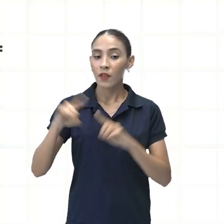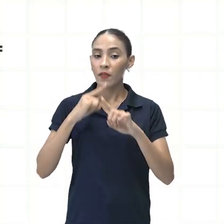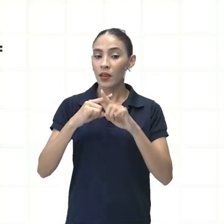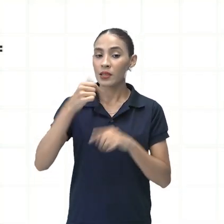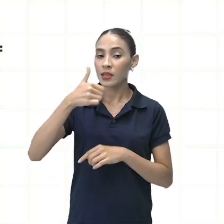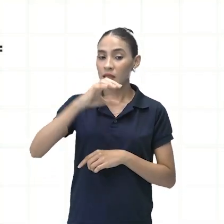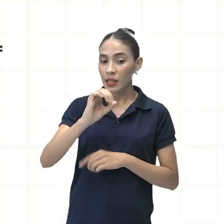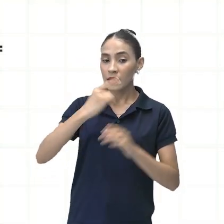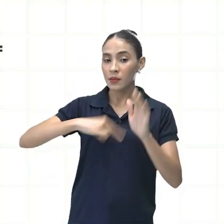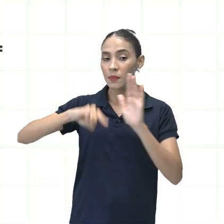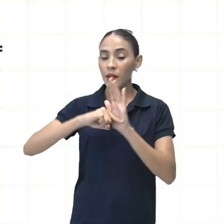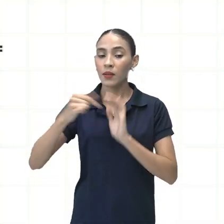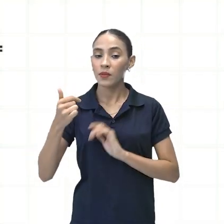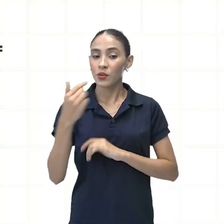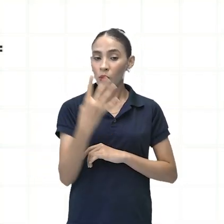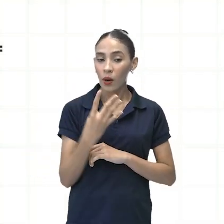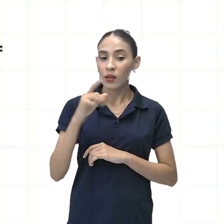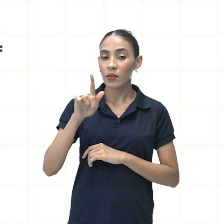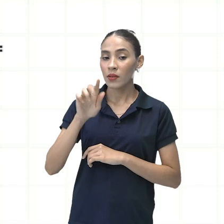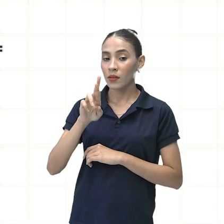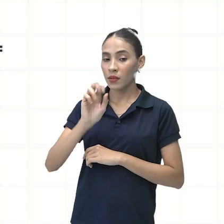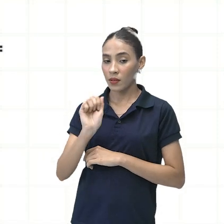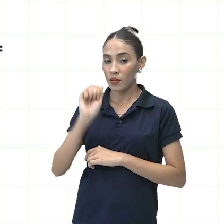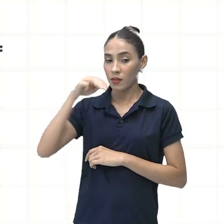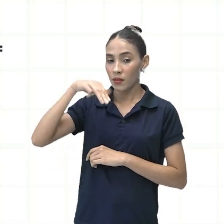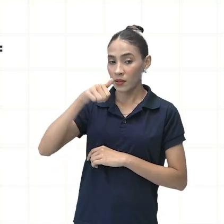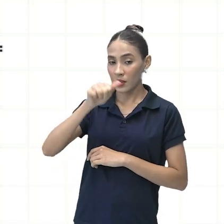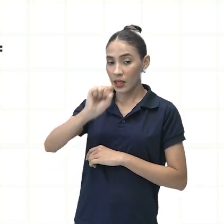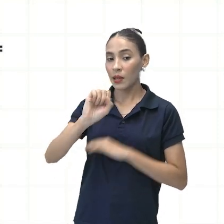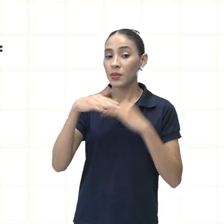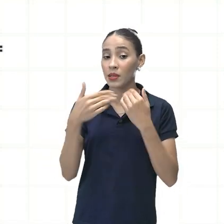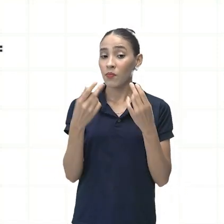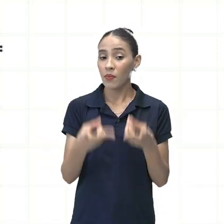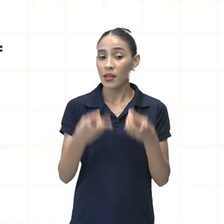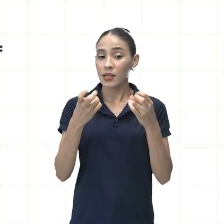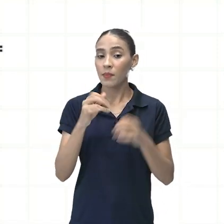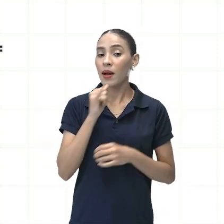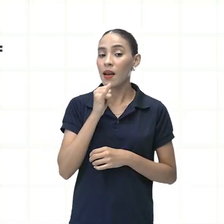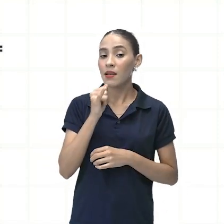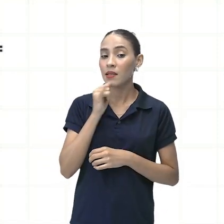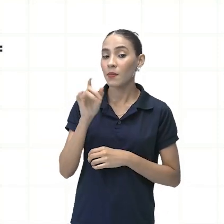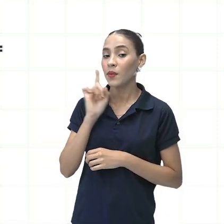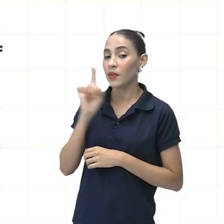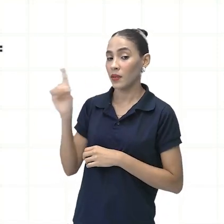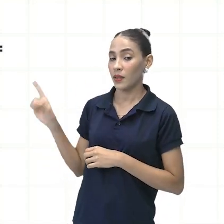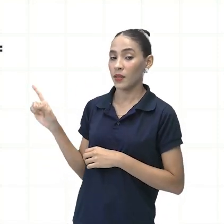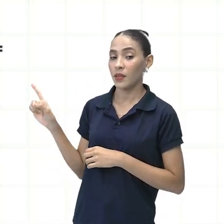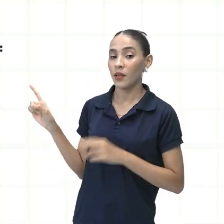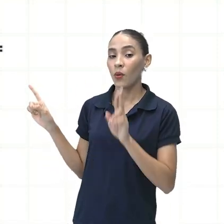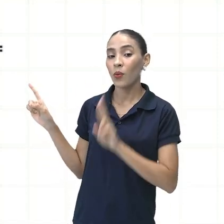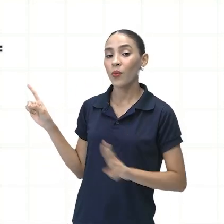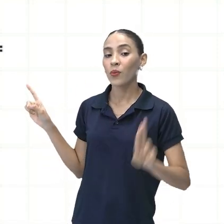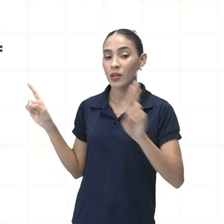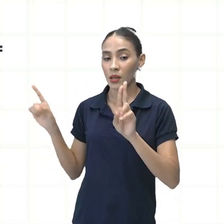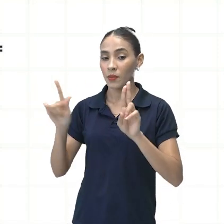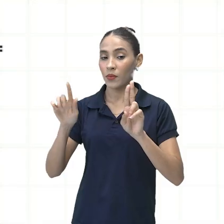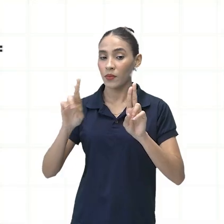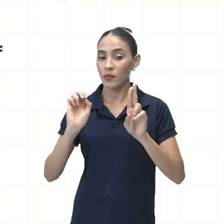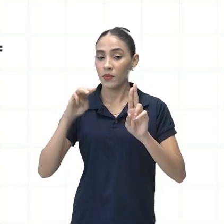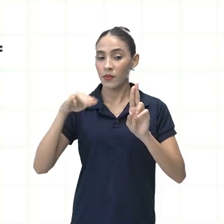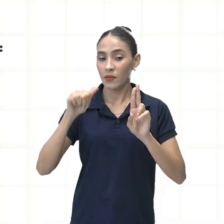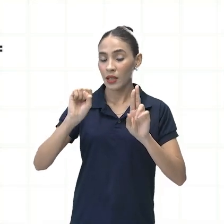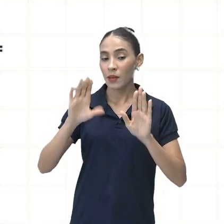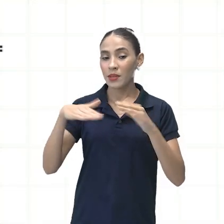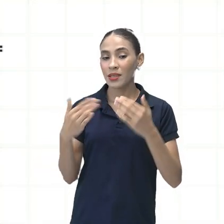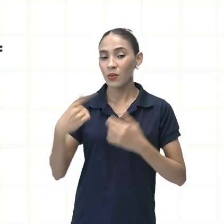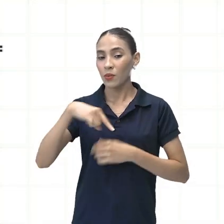vezes 10 a menos 24 gramas. Vejam só que agora nós utilizamos a medida de gramas. Então,